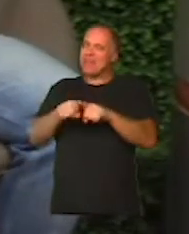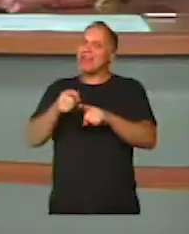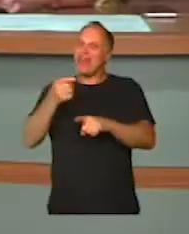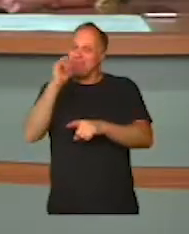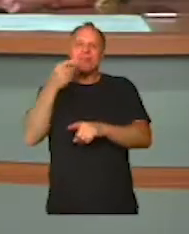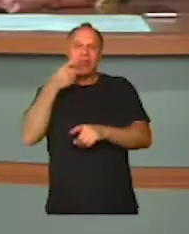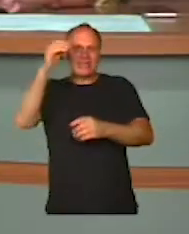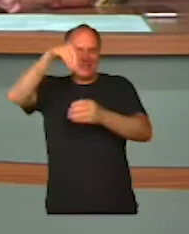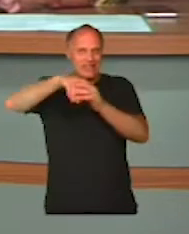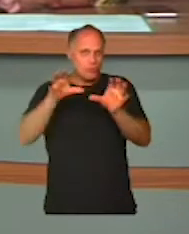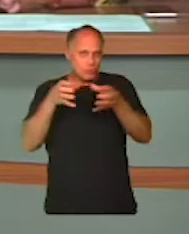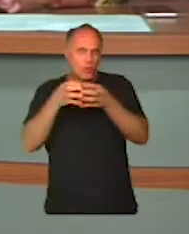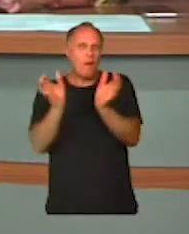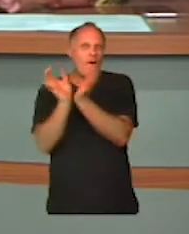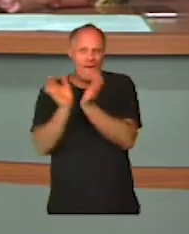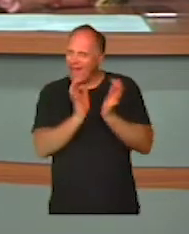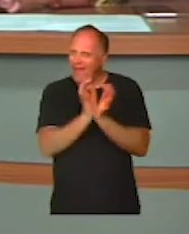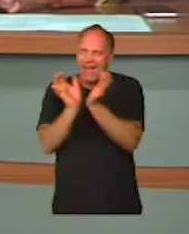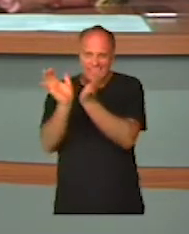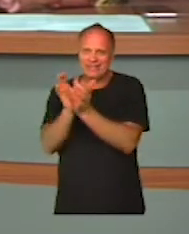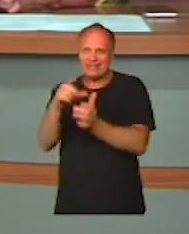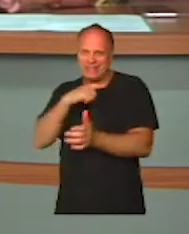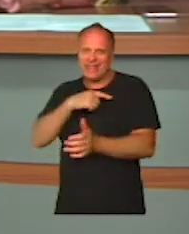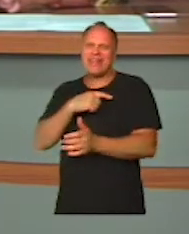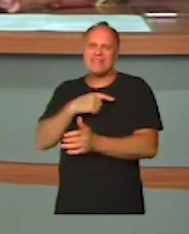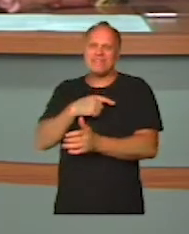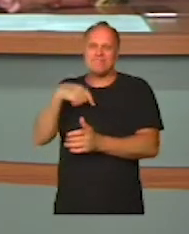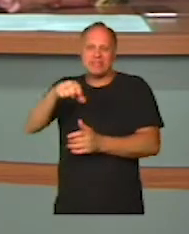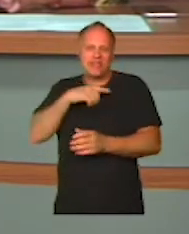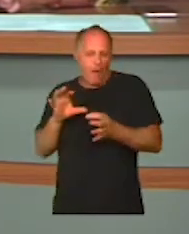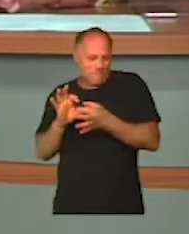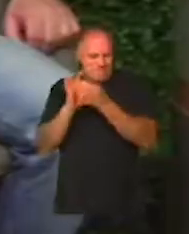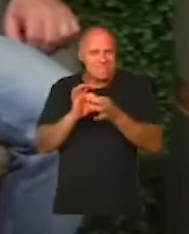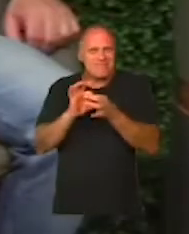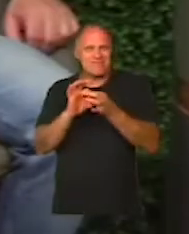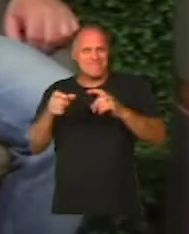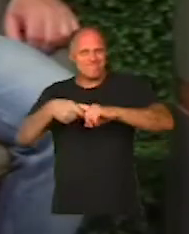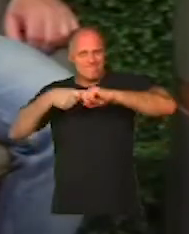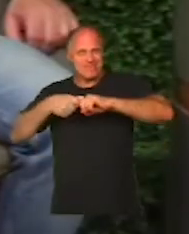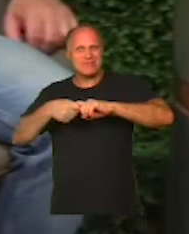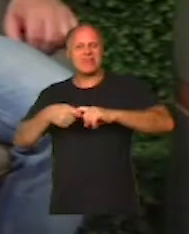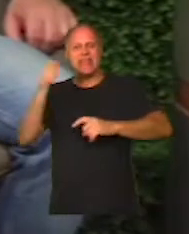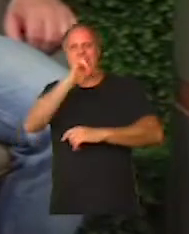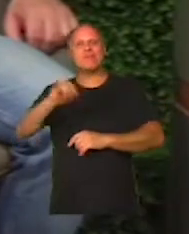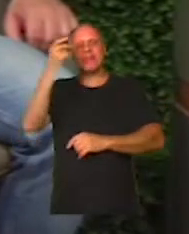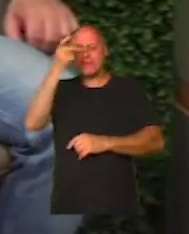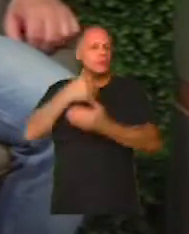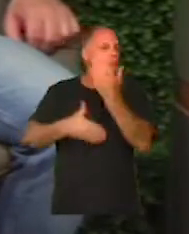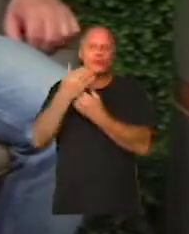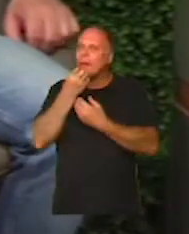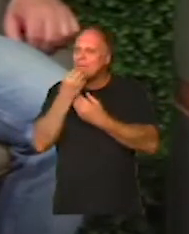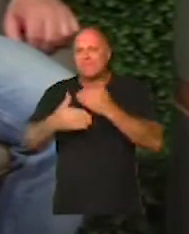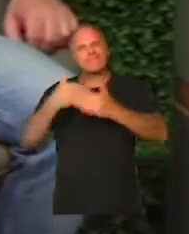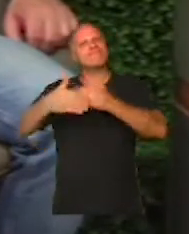assim, os colegas, né? A gente tem que criar uma certa união, né? E é importante isso. Tem que ter empatia e união. Pra coisa fluir bem,